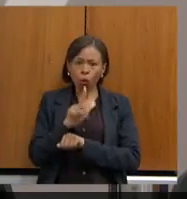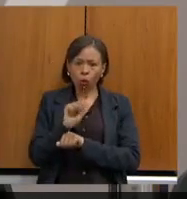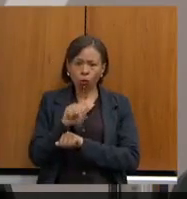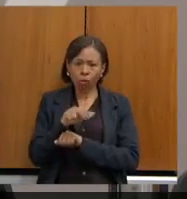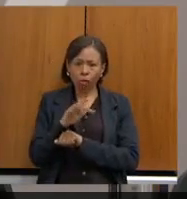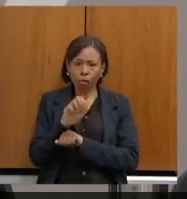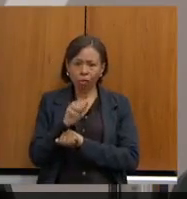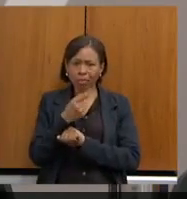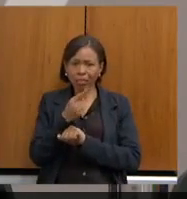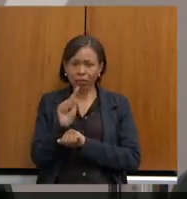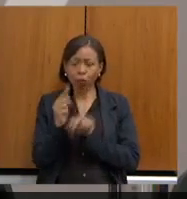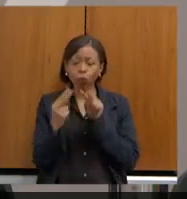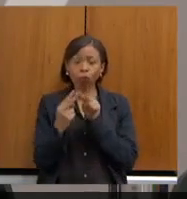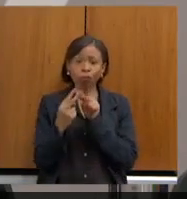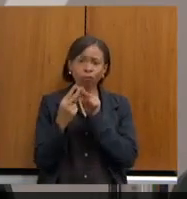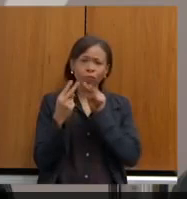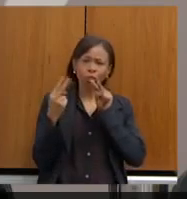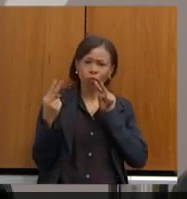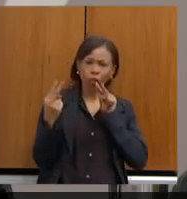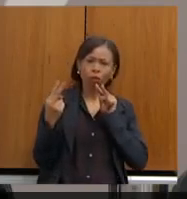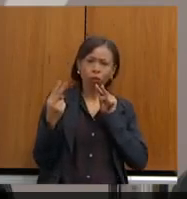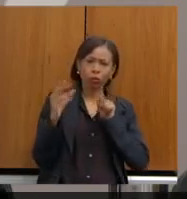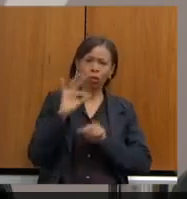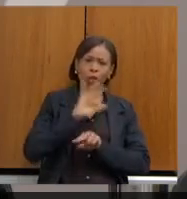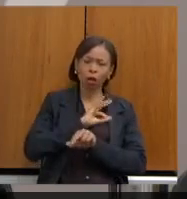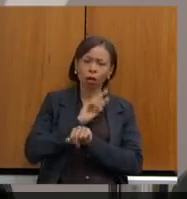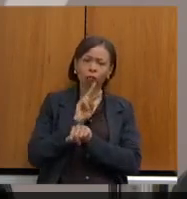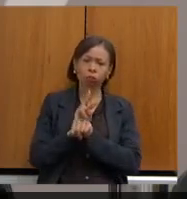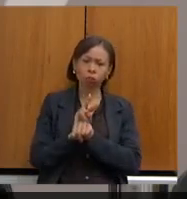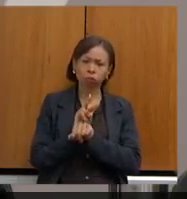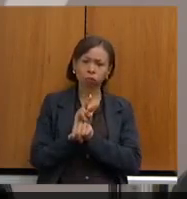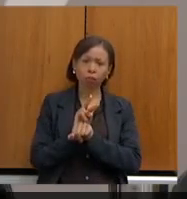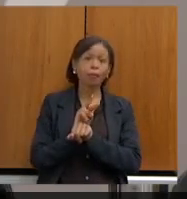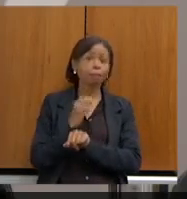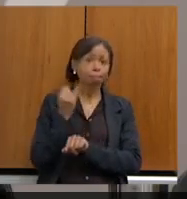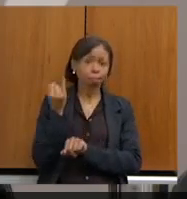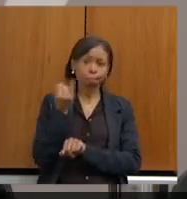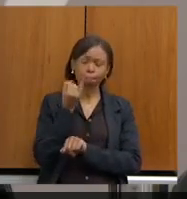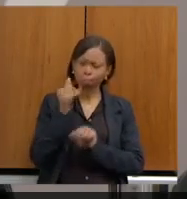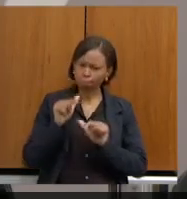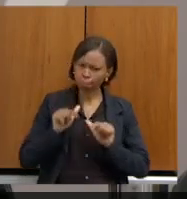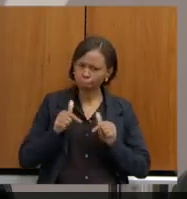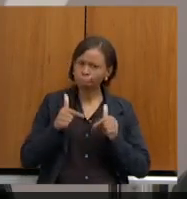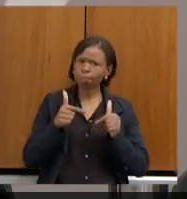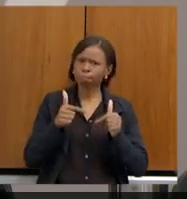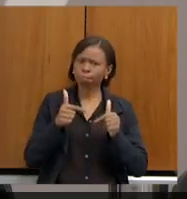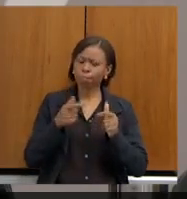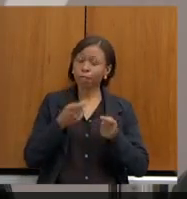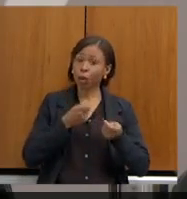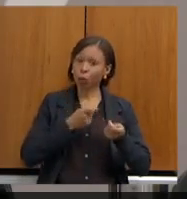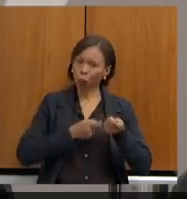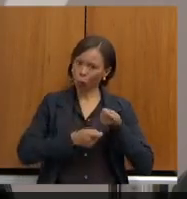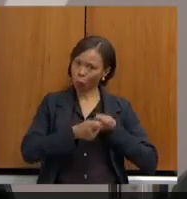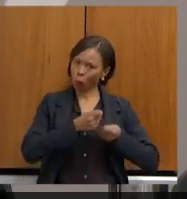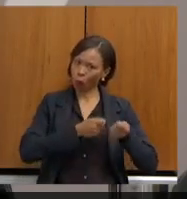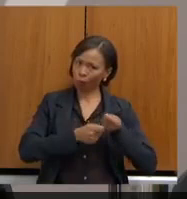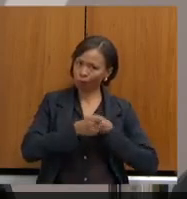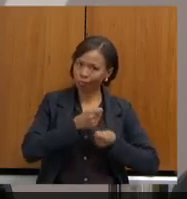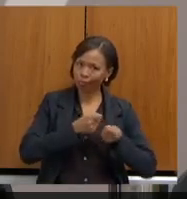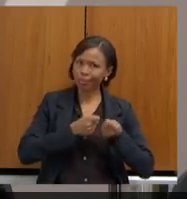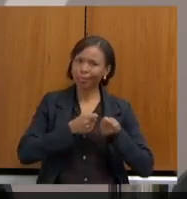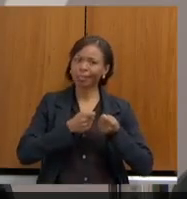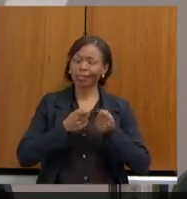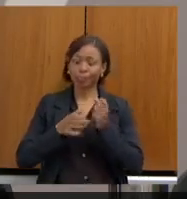e vai ser importante para o estado em todos os sentidos de economia e ao mesmo tempo de